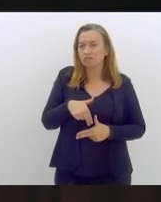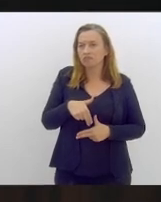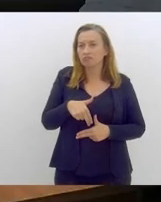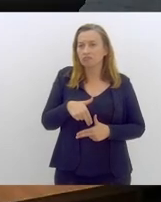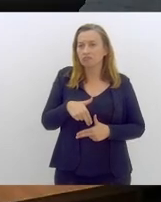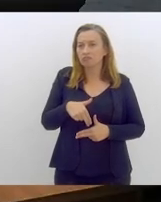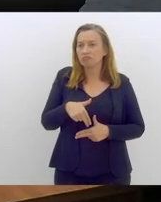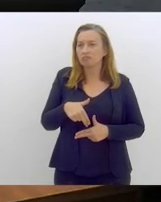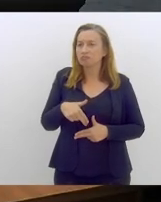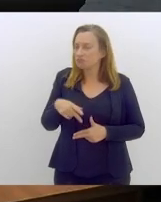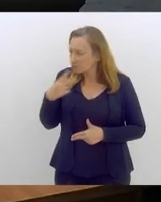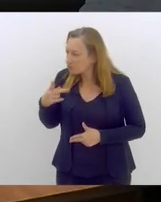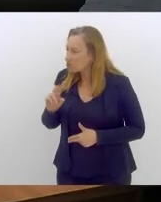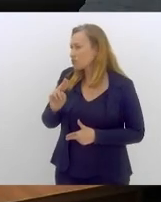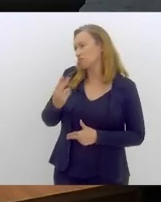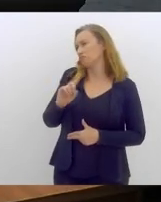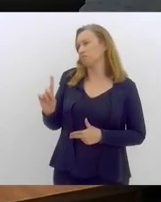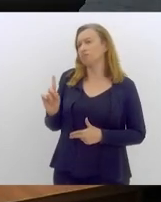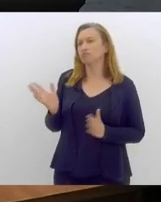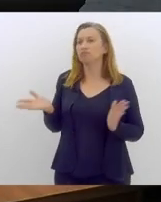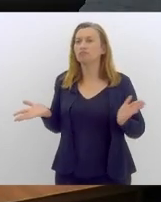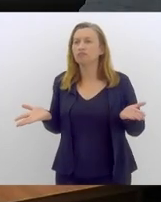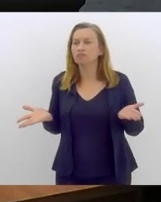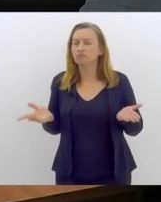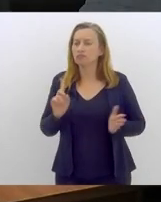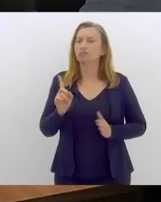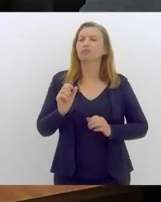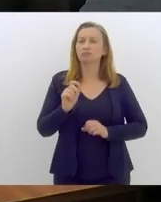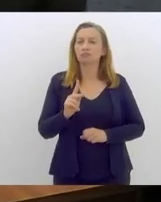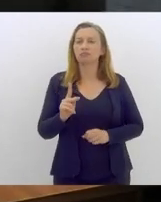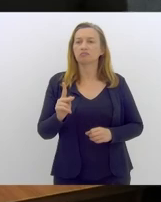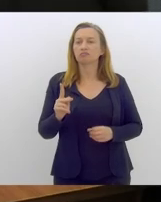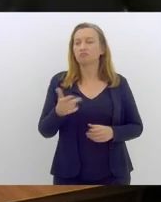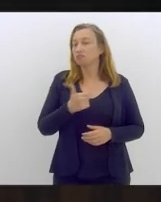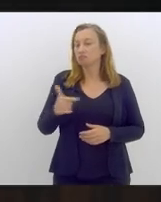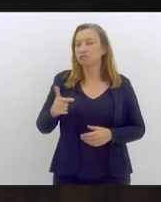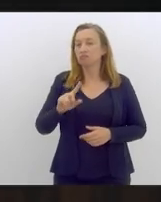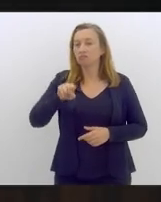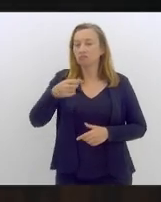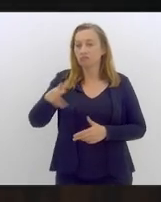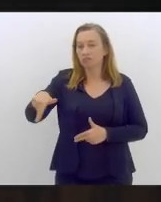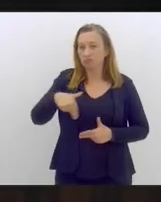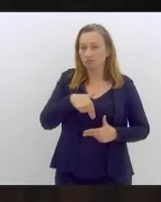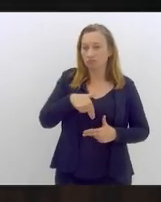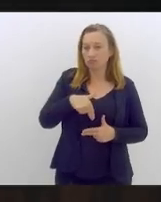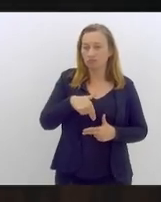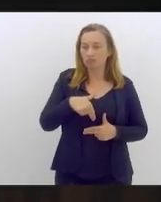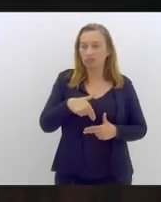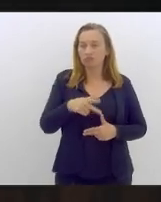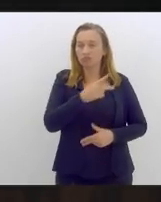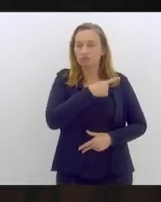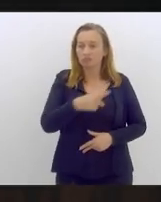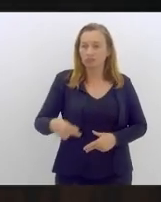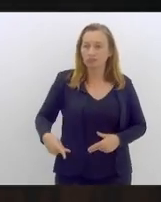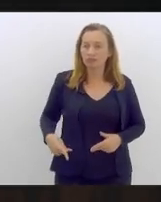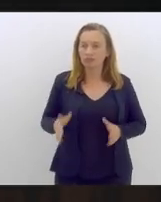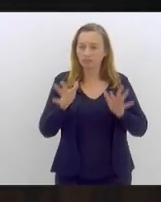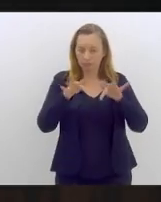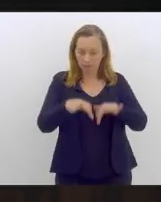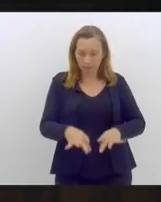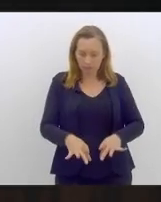Vossa Excelência vai falar ou não? Não. Não havendo mais oradores inscritos, a presidência